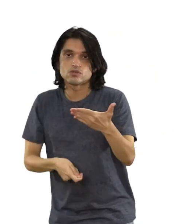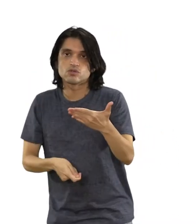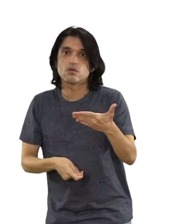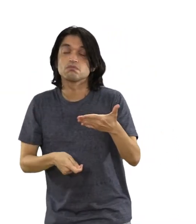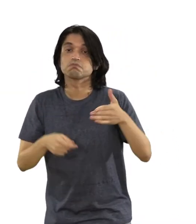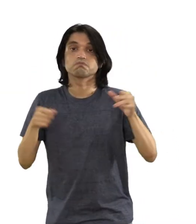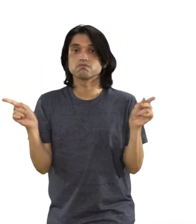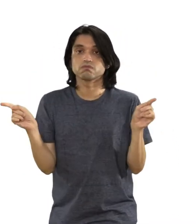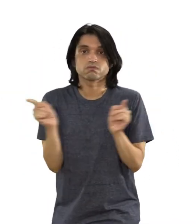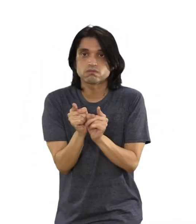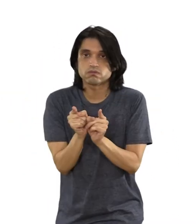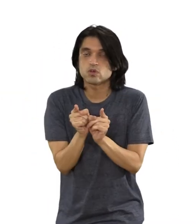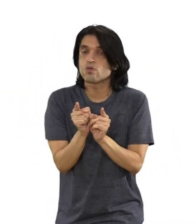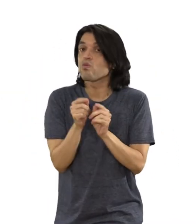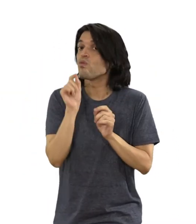solicitar.